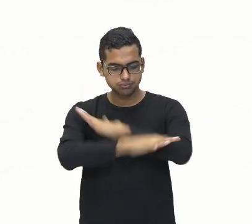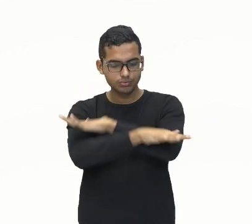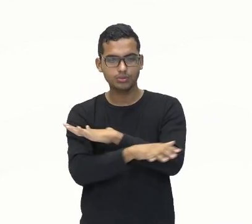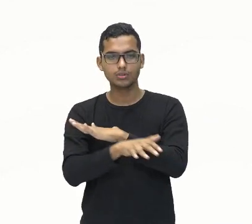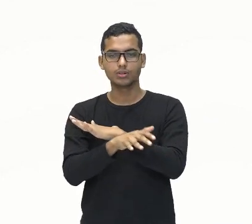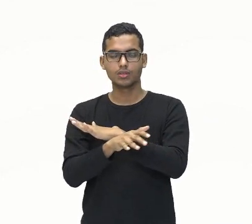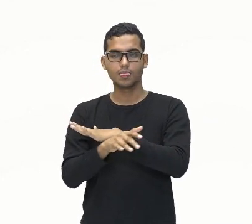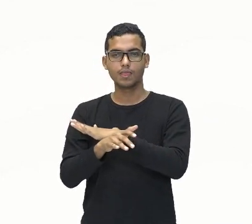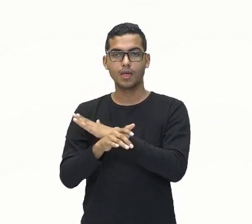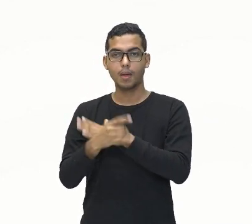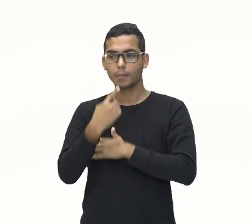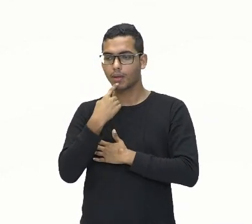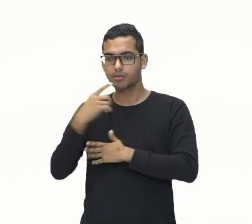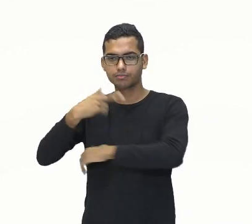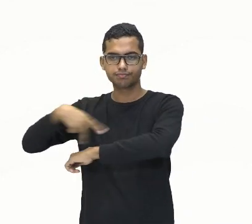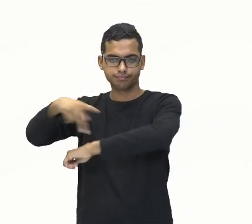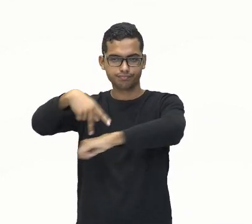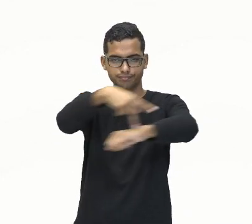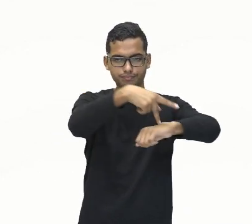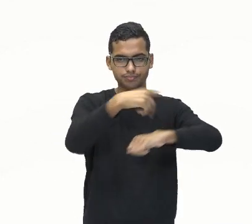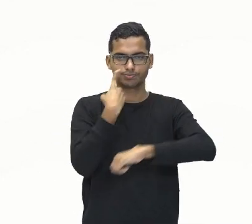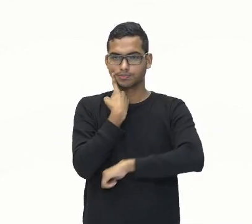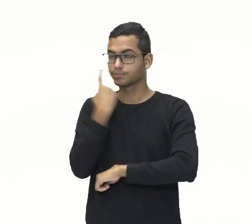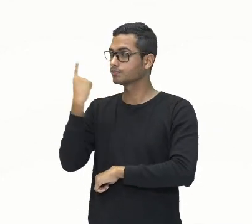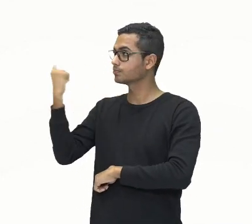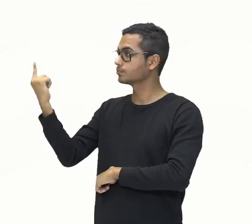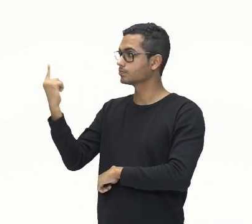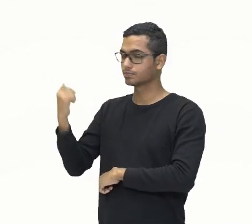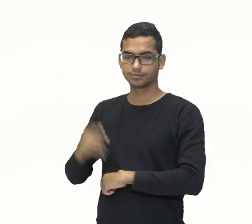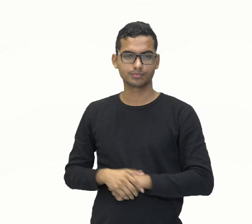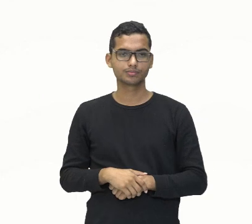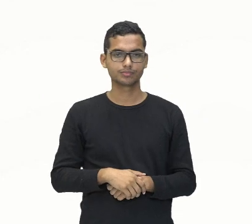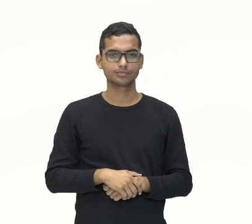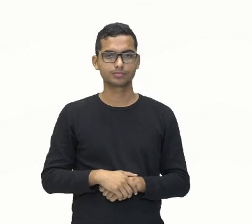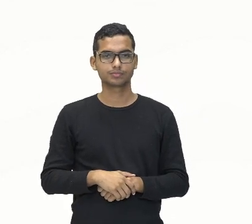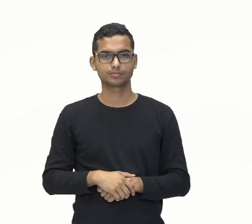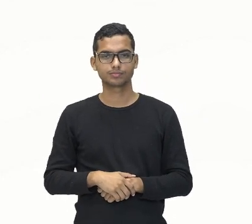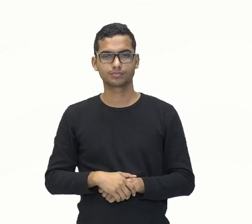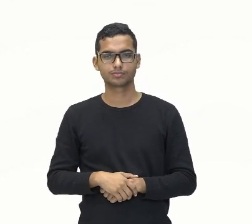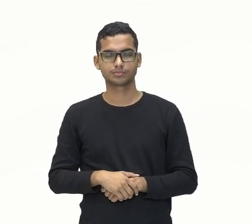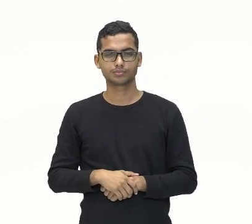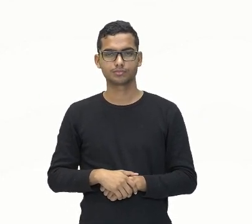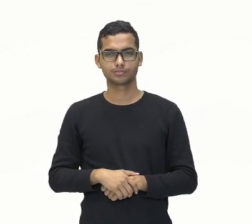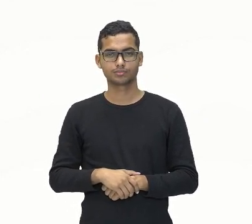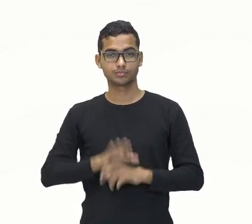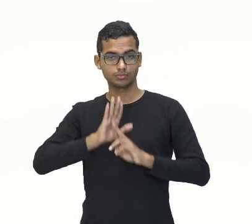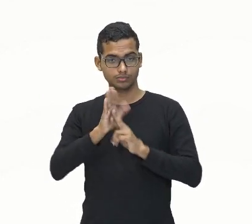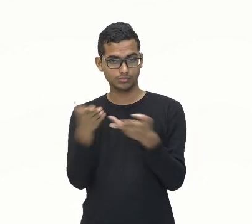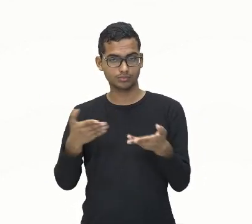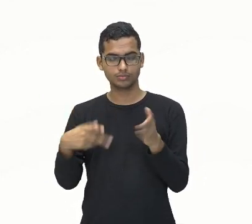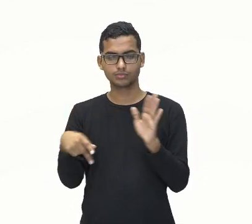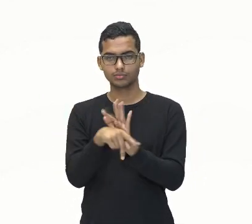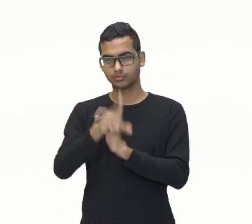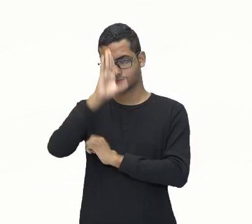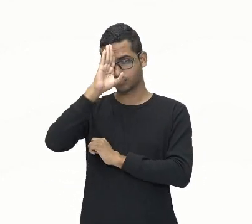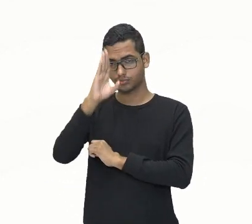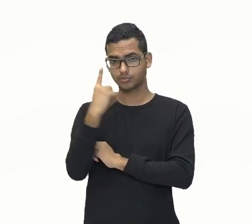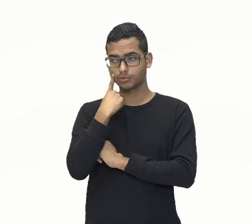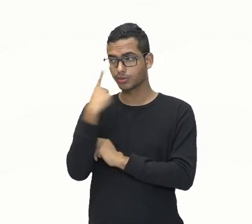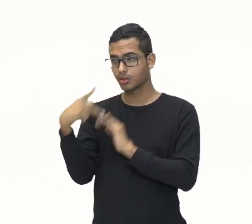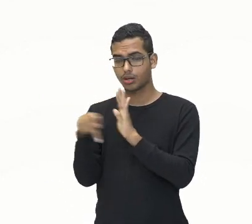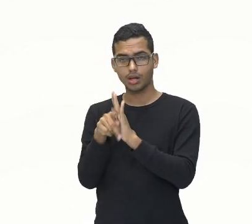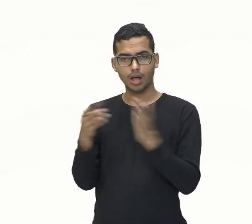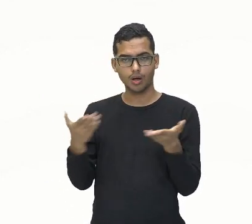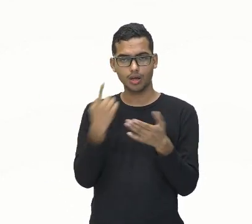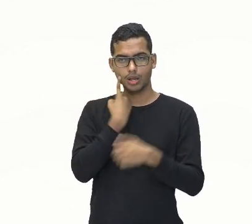mais usado, aliás, nós temos o Oceano Atlântico no centro, né? Aqui nessa representação, nós temos então o Oceano